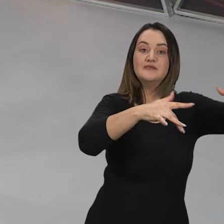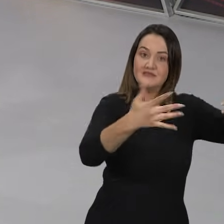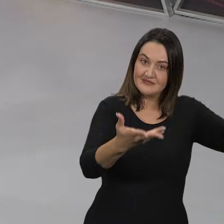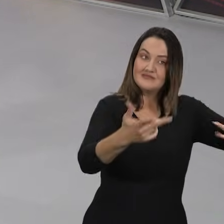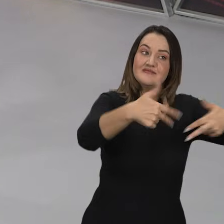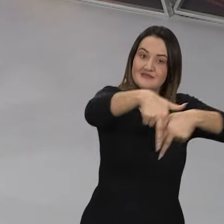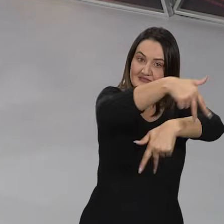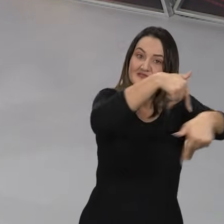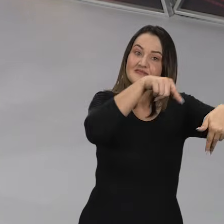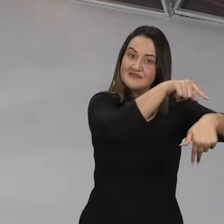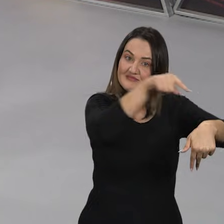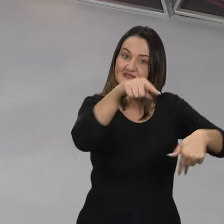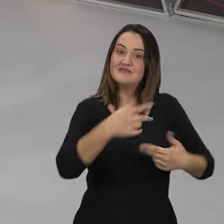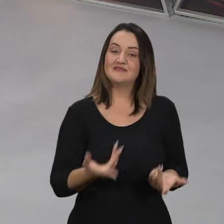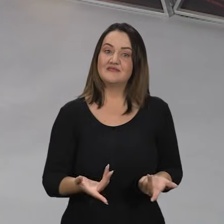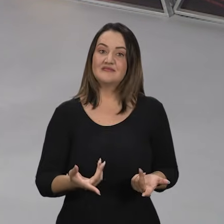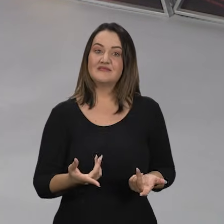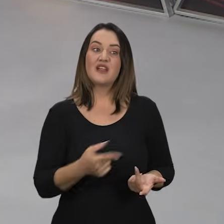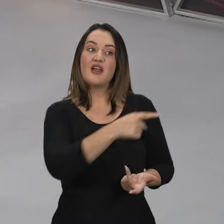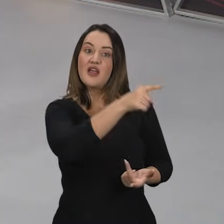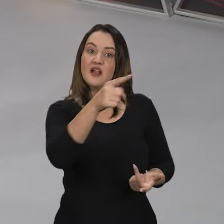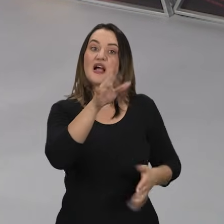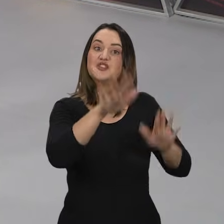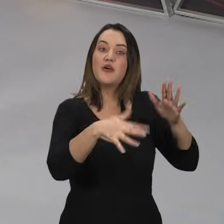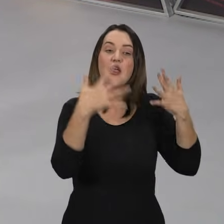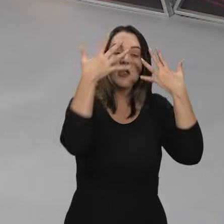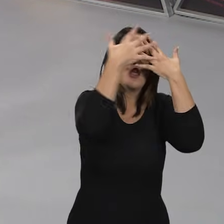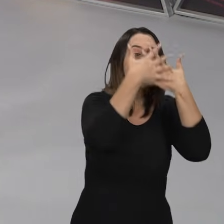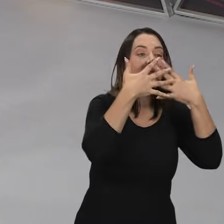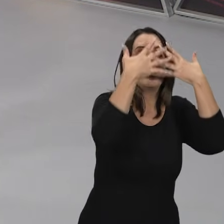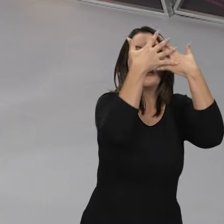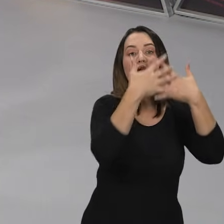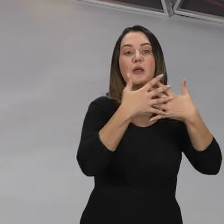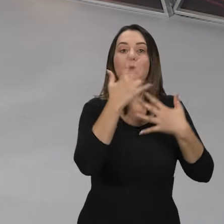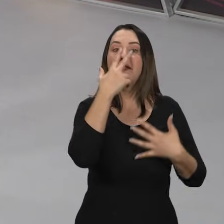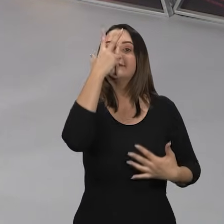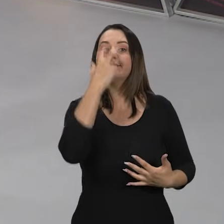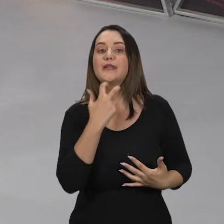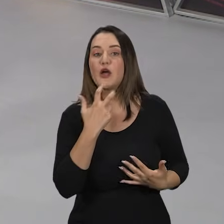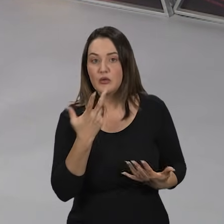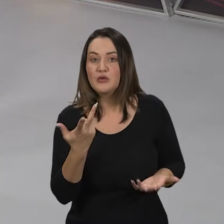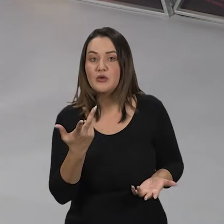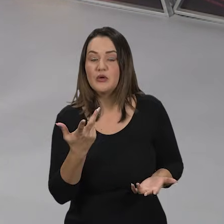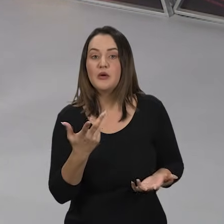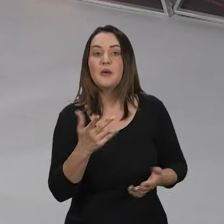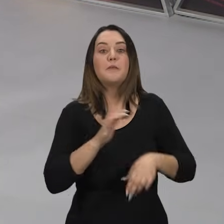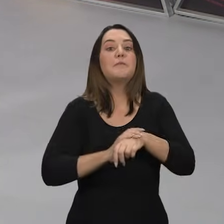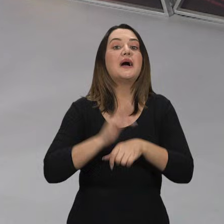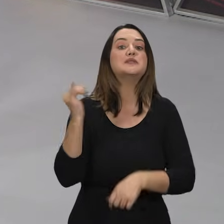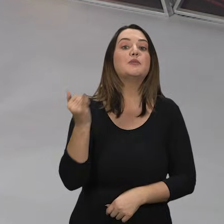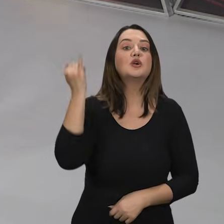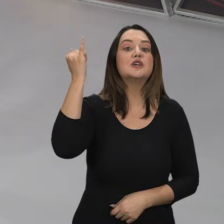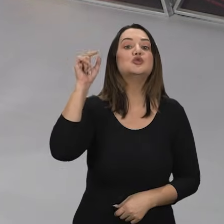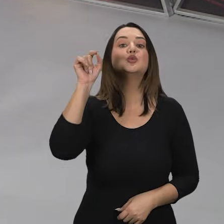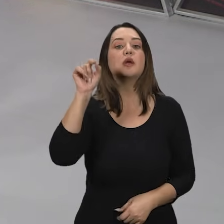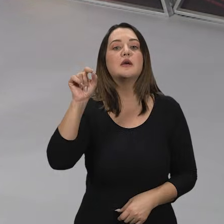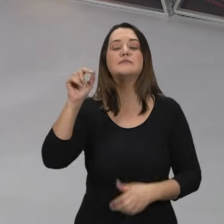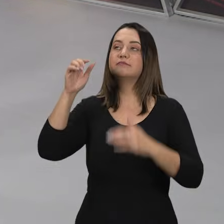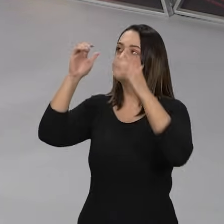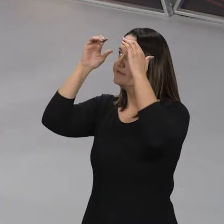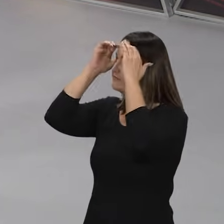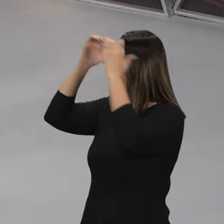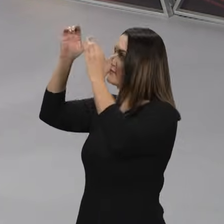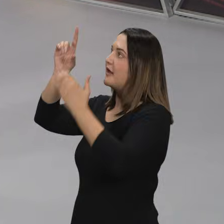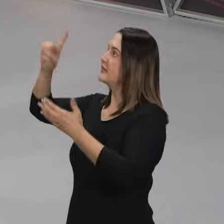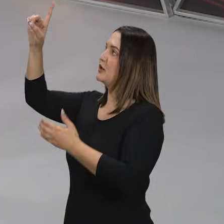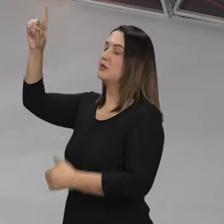E os homens, muitas vezes, estariam cegos. Mas mais importa obedecer a Deus do que